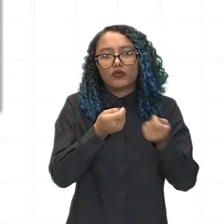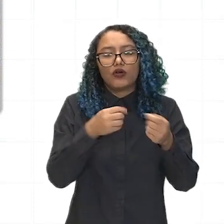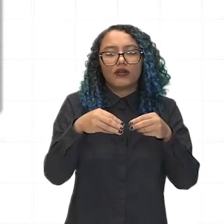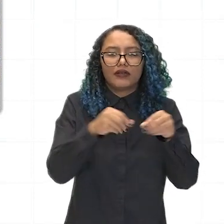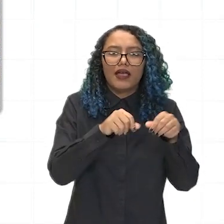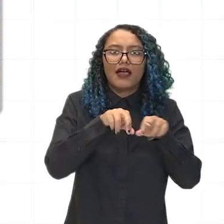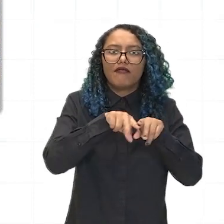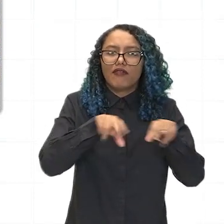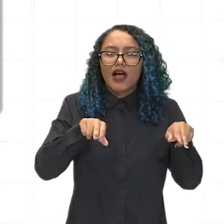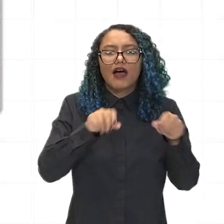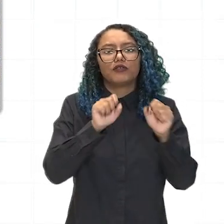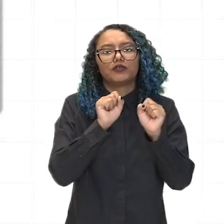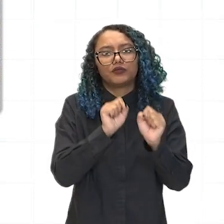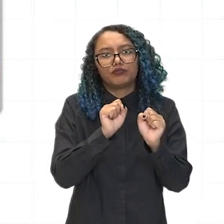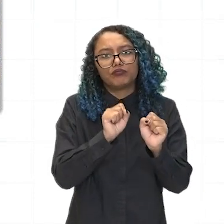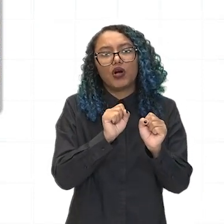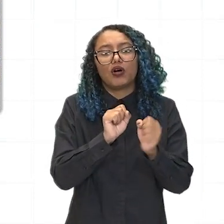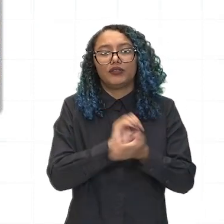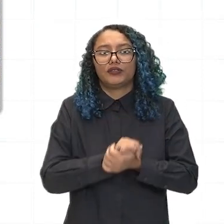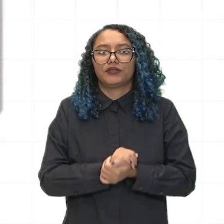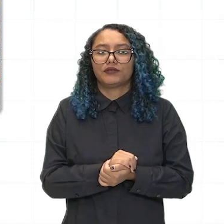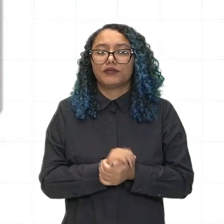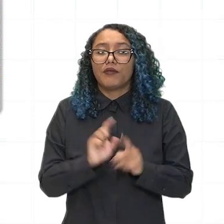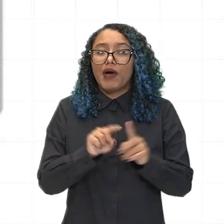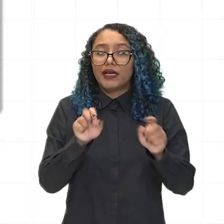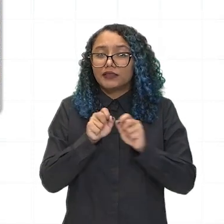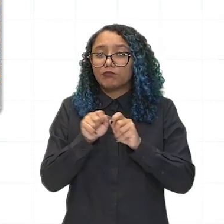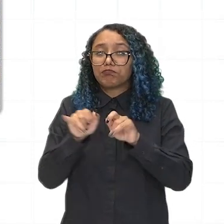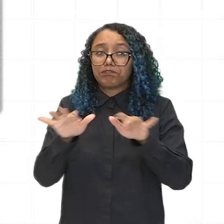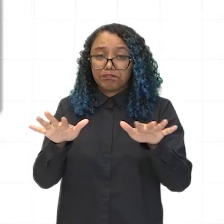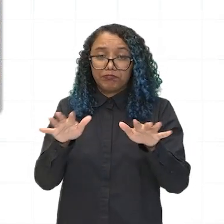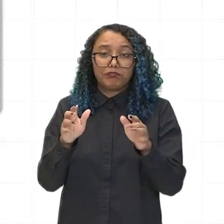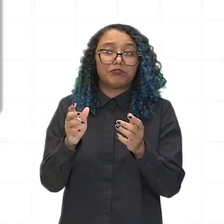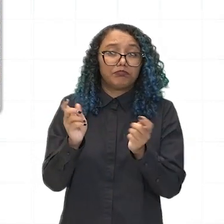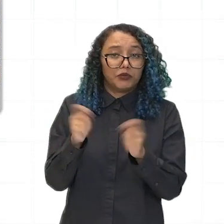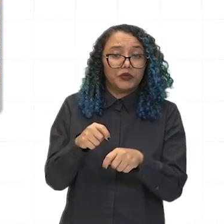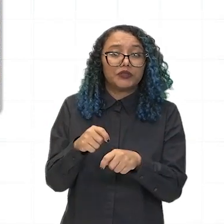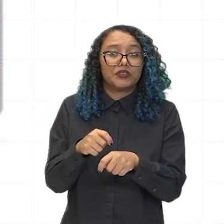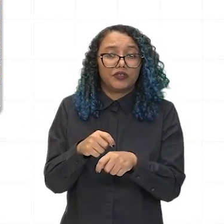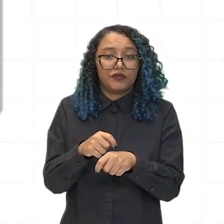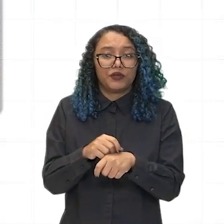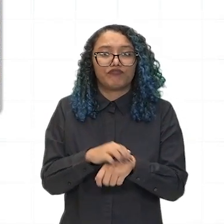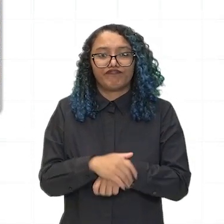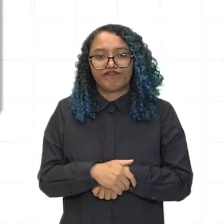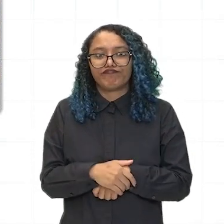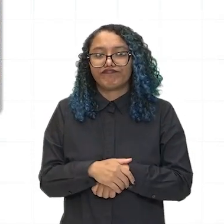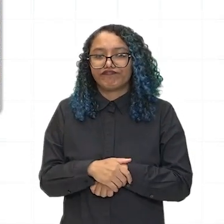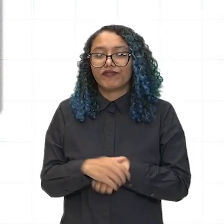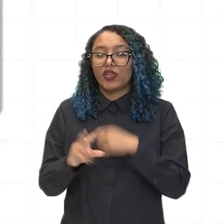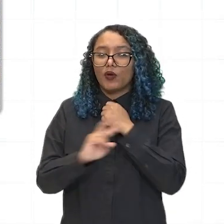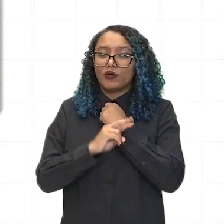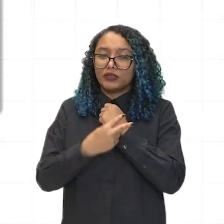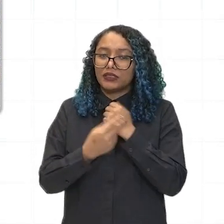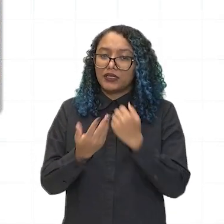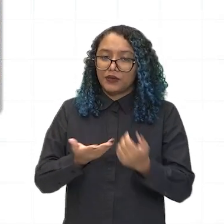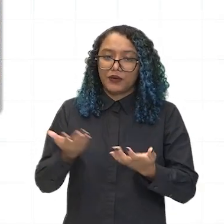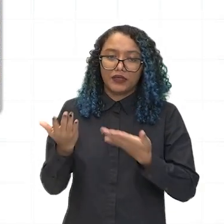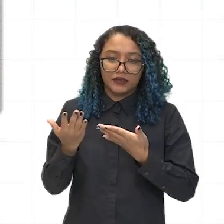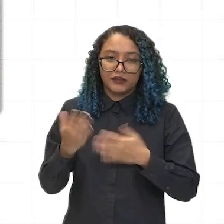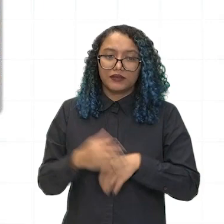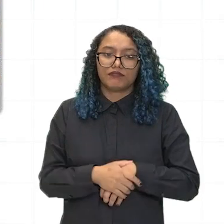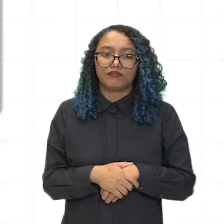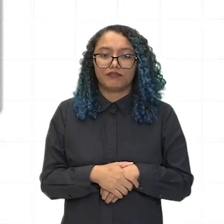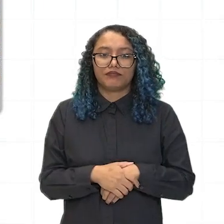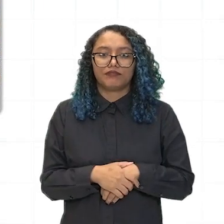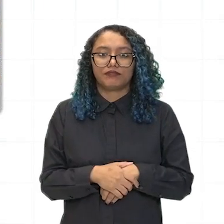outros propósitos. Então, nós temos aí várias imagens, vejam aí, de consequências que vêm ocorrendo na superfície